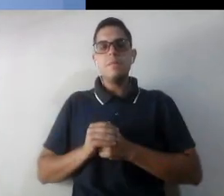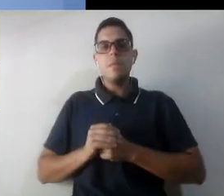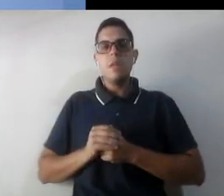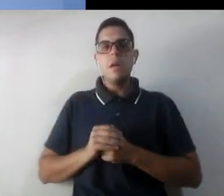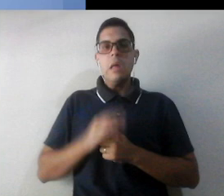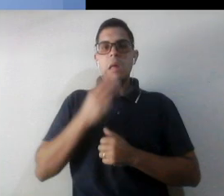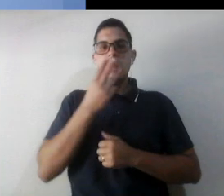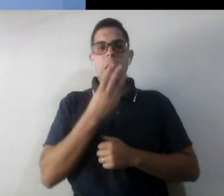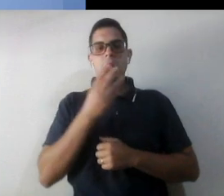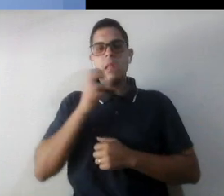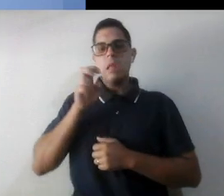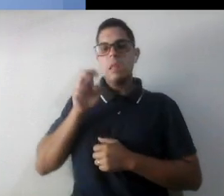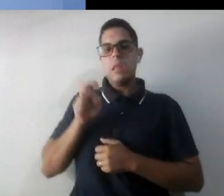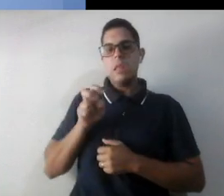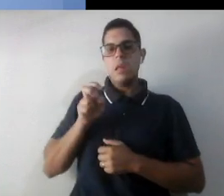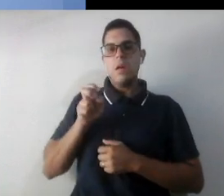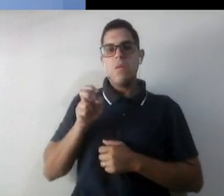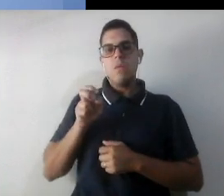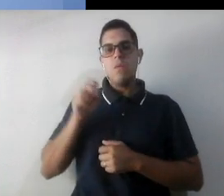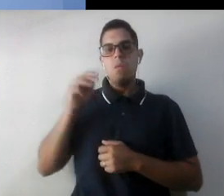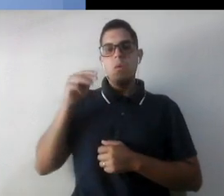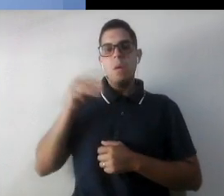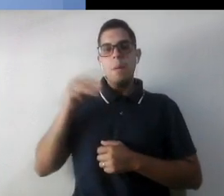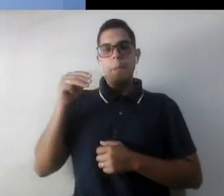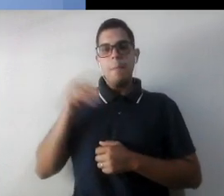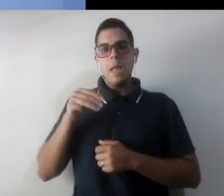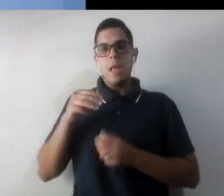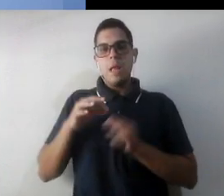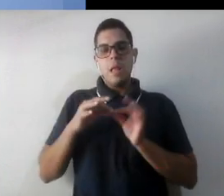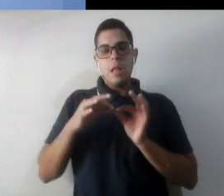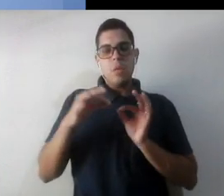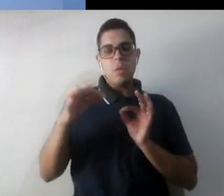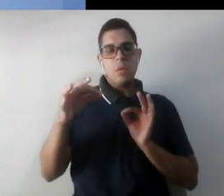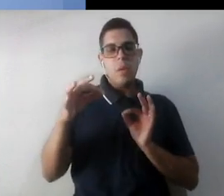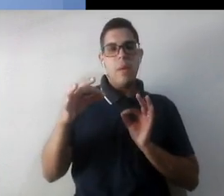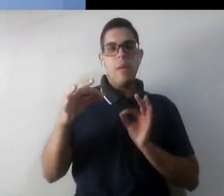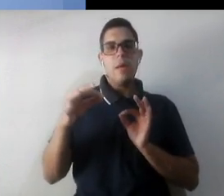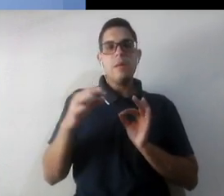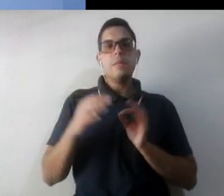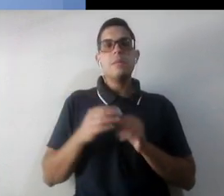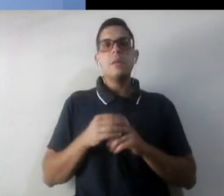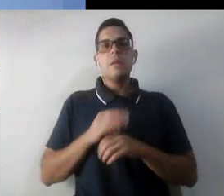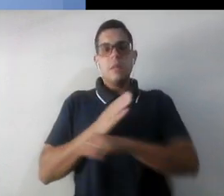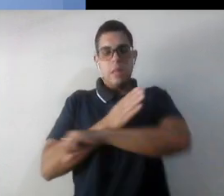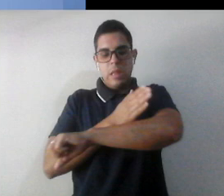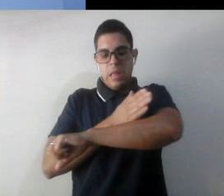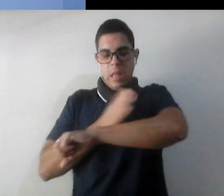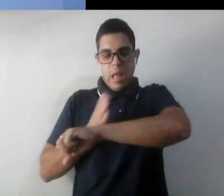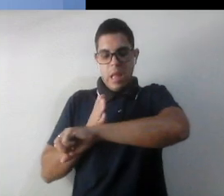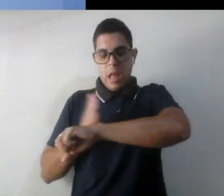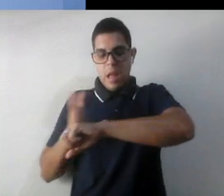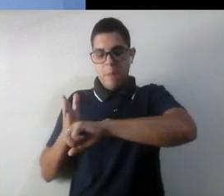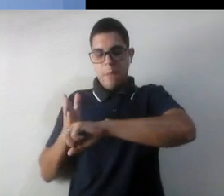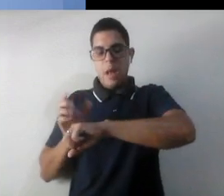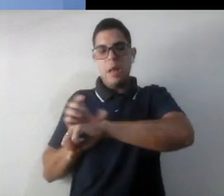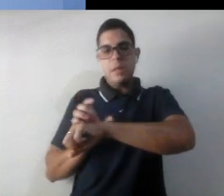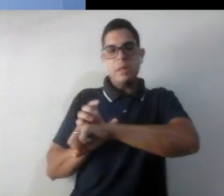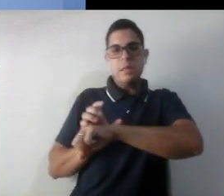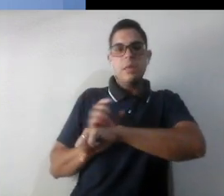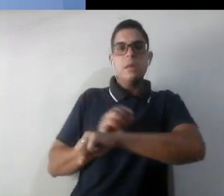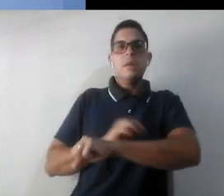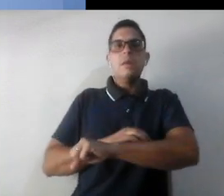que a distância entre os dois postes deverá ser de 50 metros, qual o comprimento aparente a ser marcado no